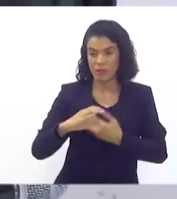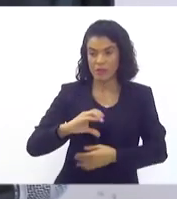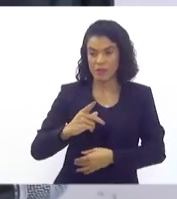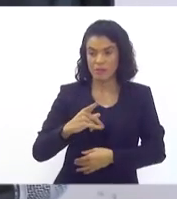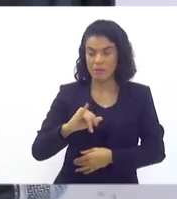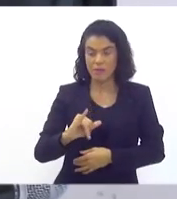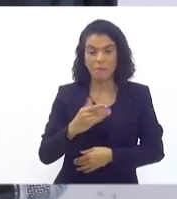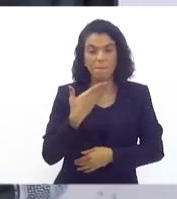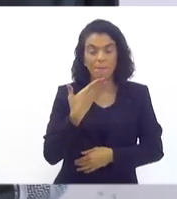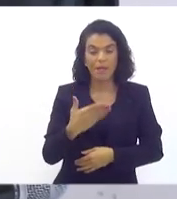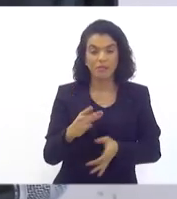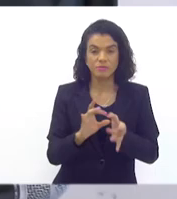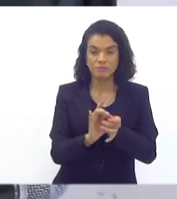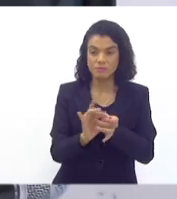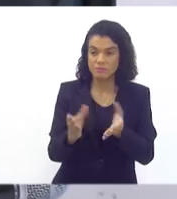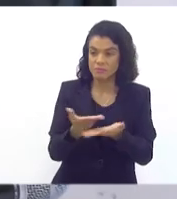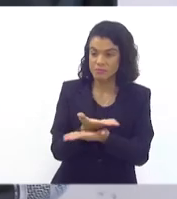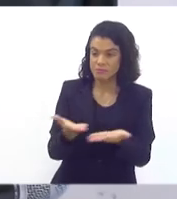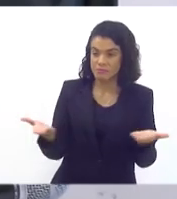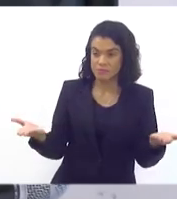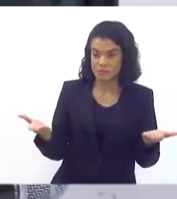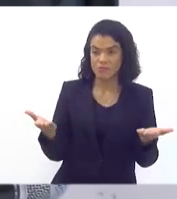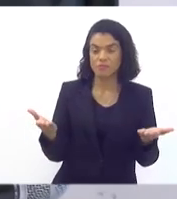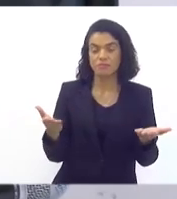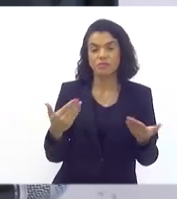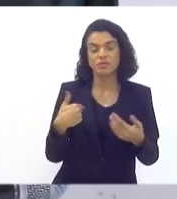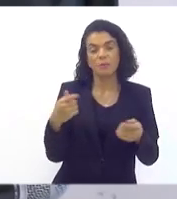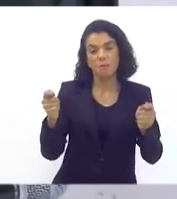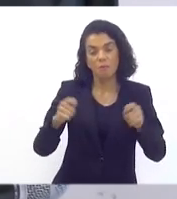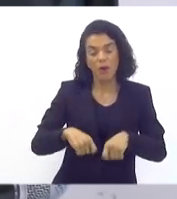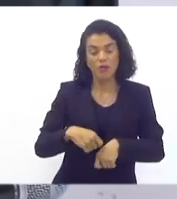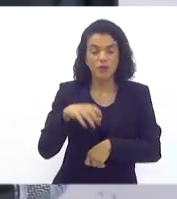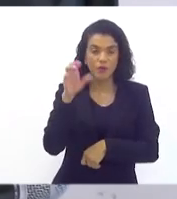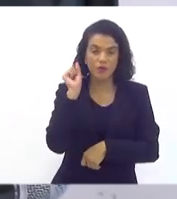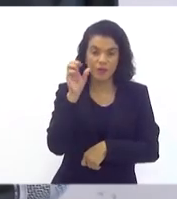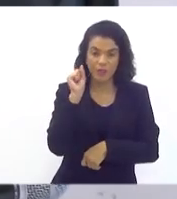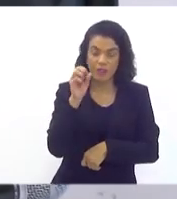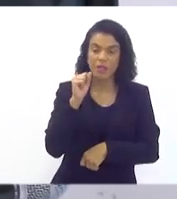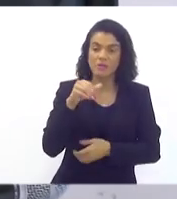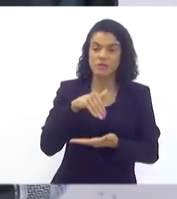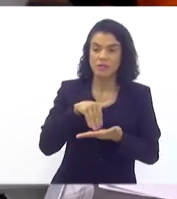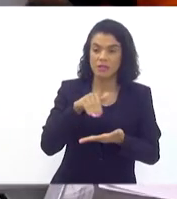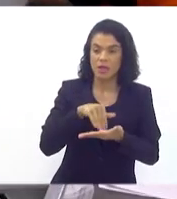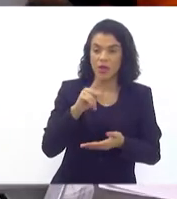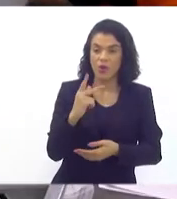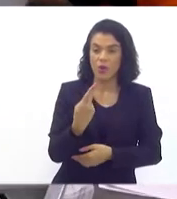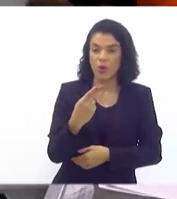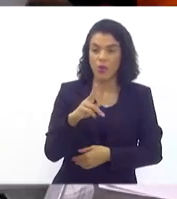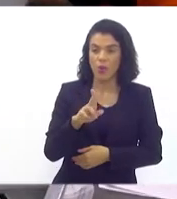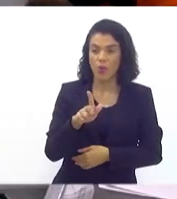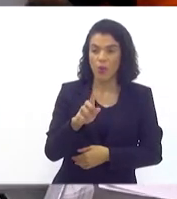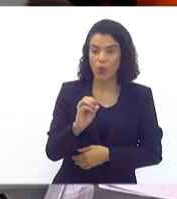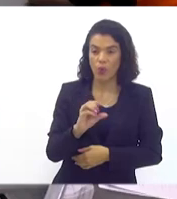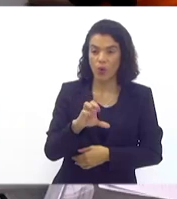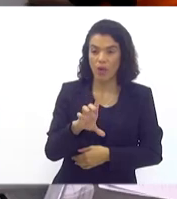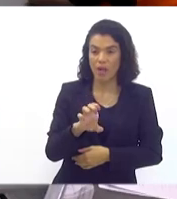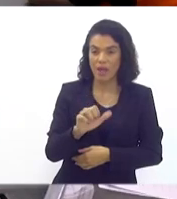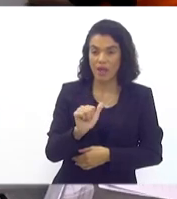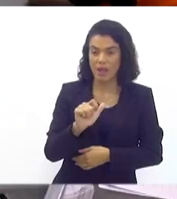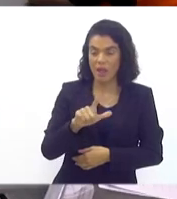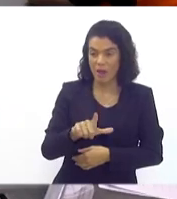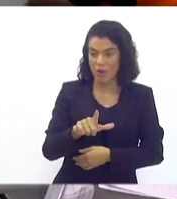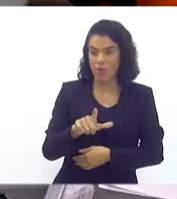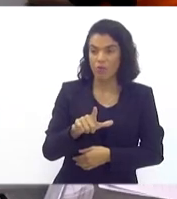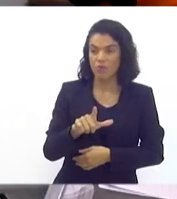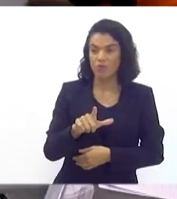peço permissão de todos aqui para que a gente possa ouvir o nosso secretário de estado Deputado Hugo Leal secretário do estado e que a gente